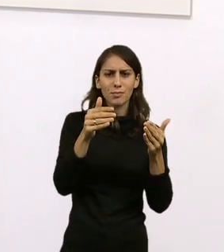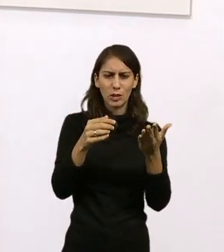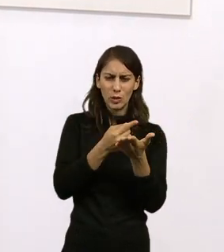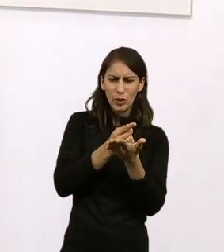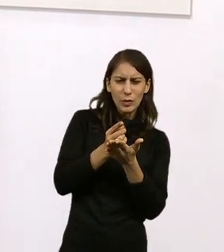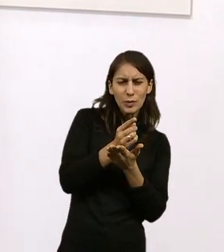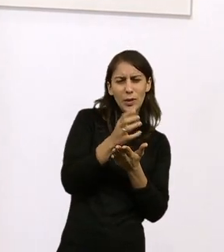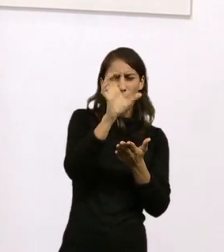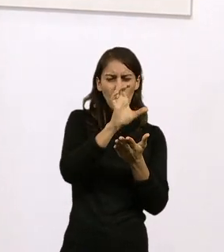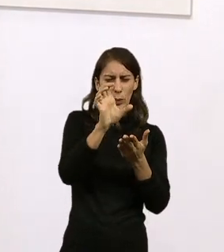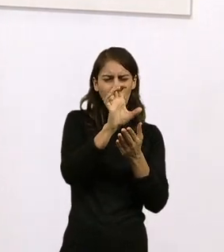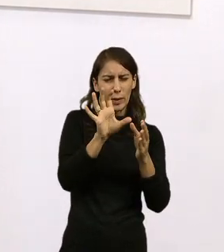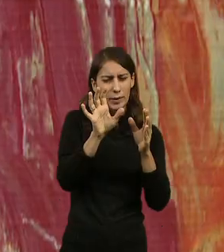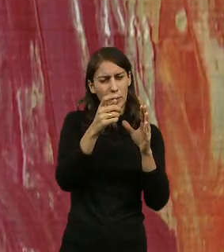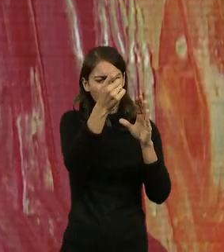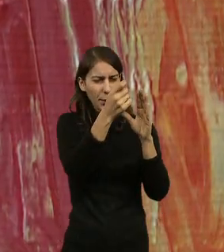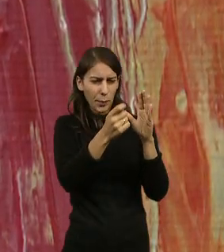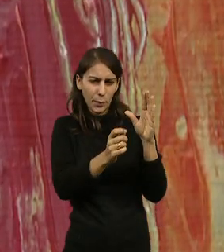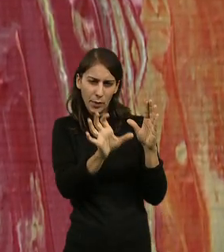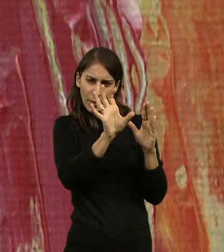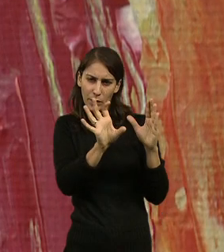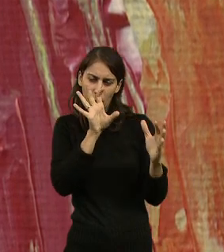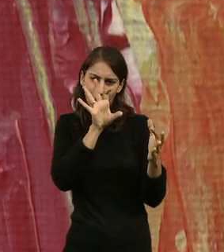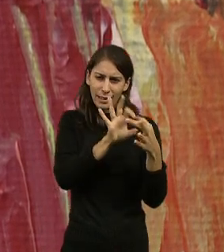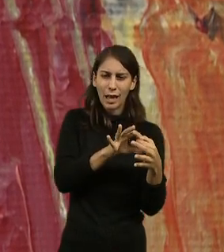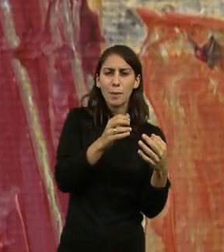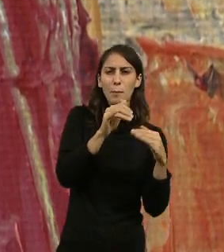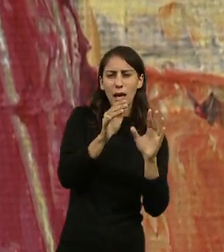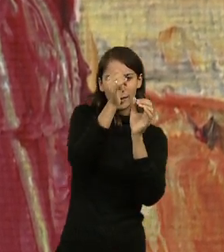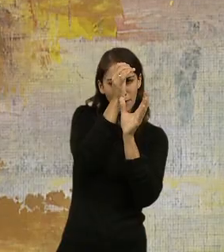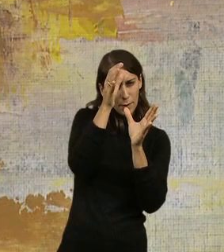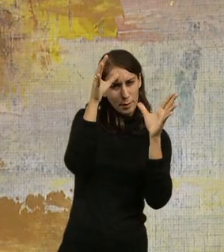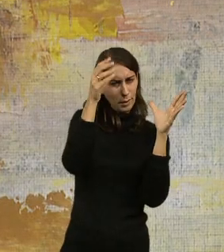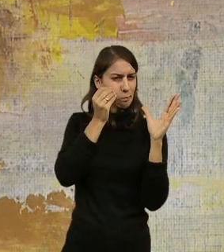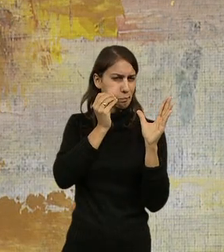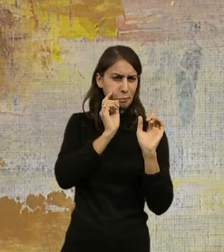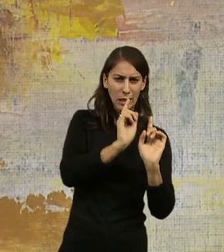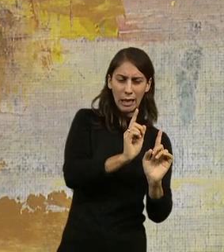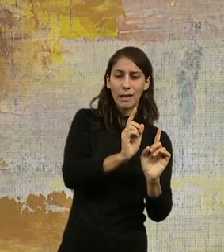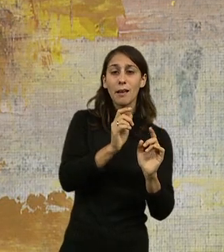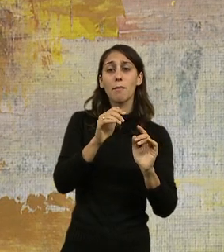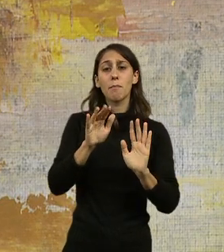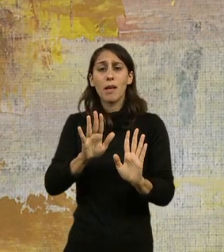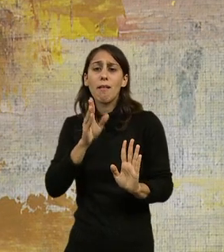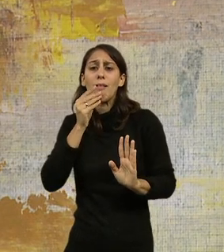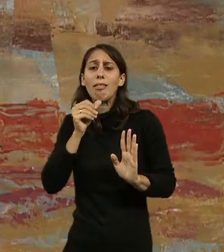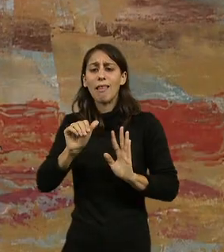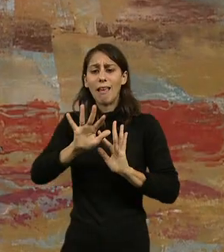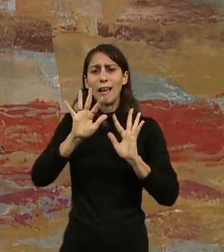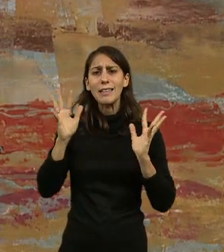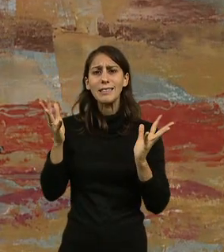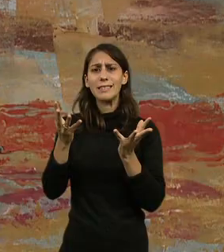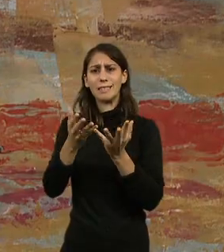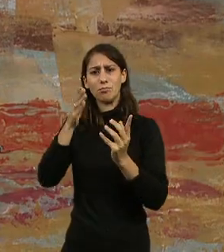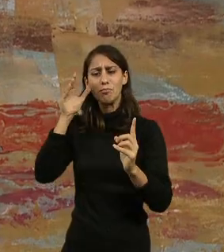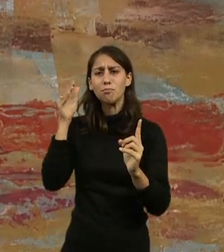os continentes, tanto aqueles que existem como os continentes perdidos. Mas, portanto, o foco no planeta Terra não é apenas nas